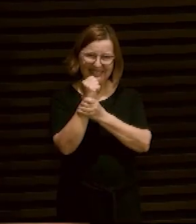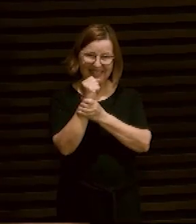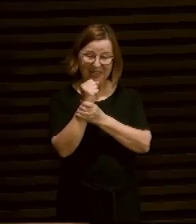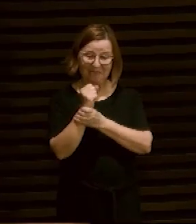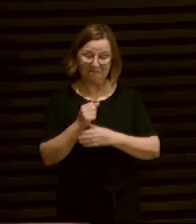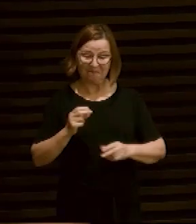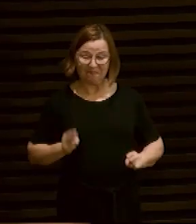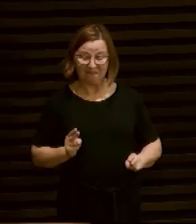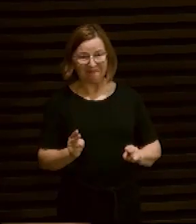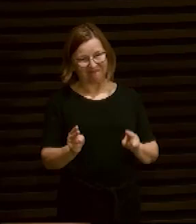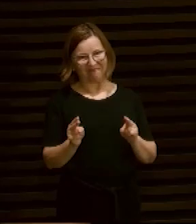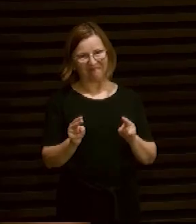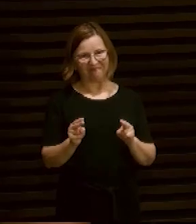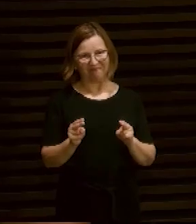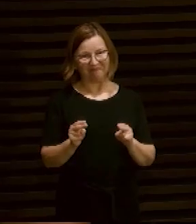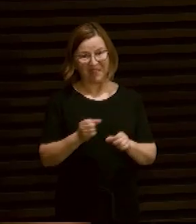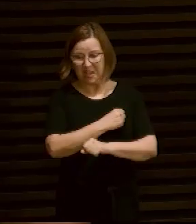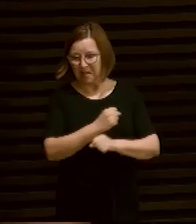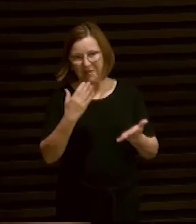inamovível. Não dá para tirar.